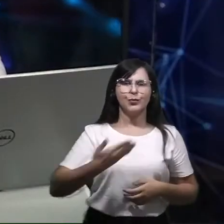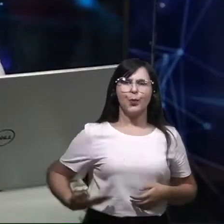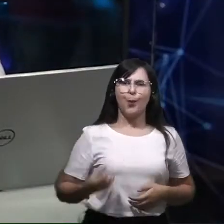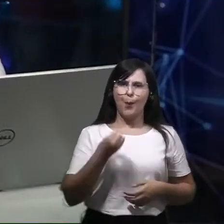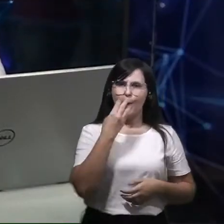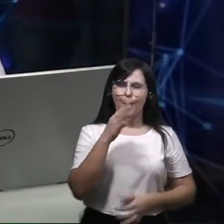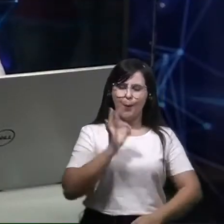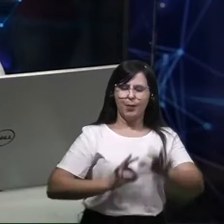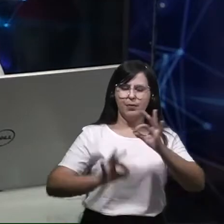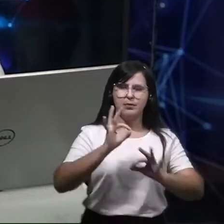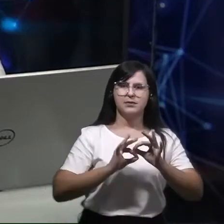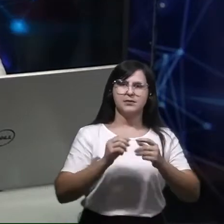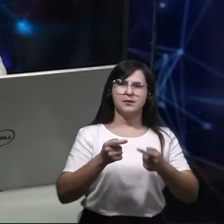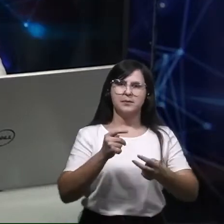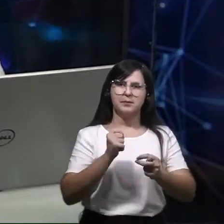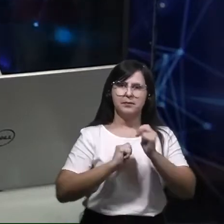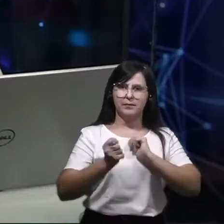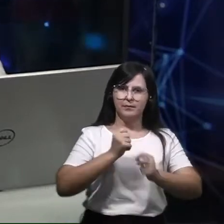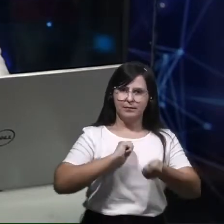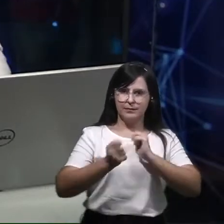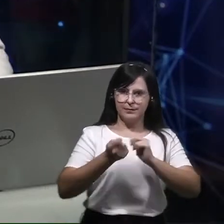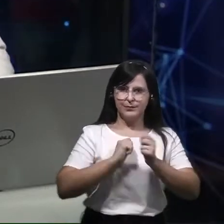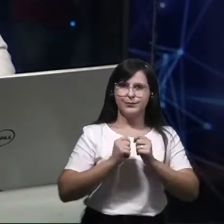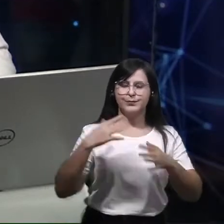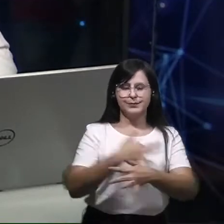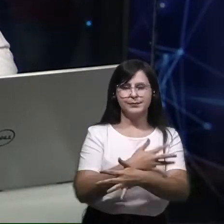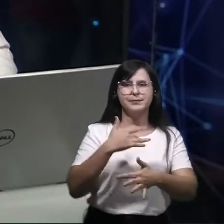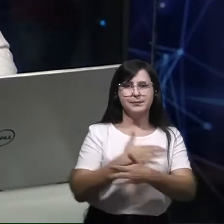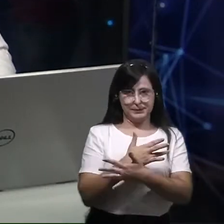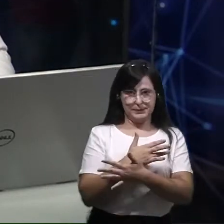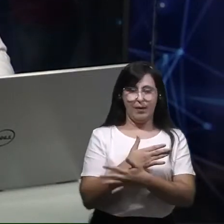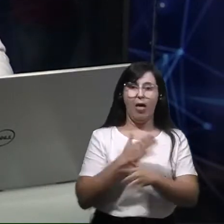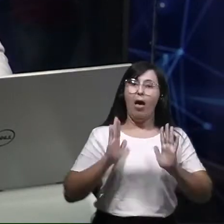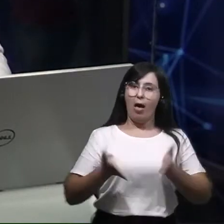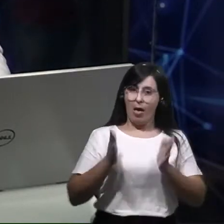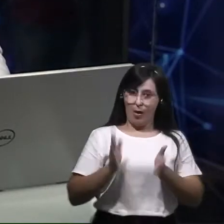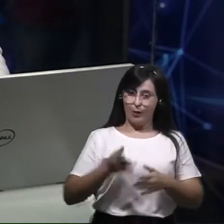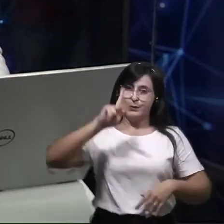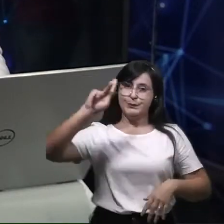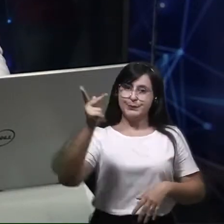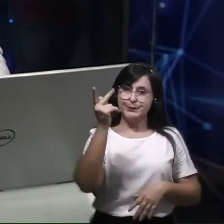Ok, conforme as regras agora, o último candidato a responder, que foi o candidato Hilário,